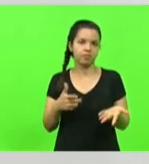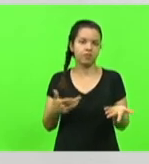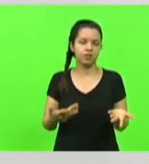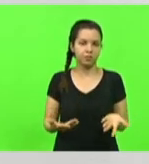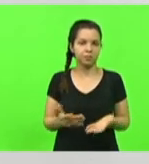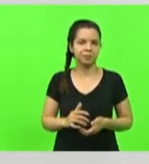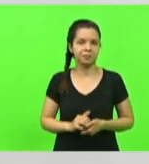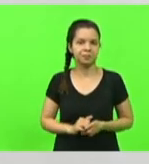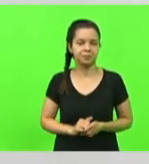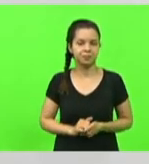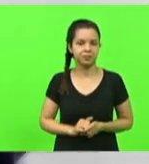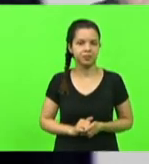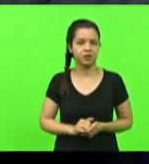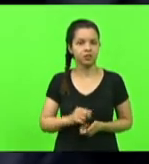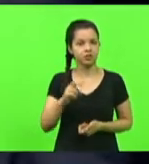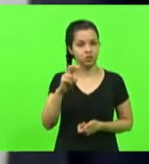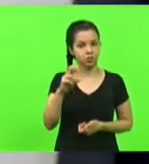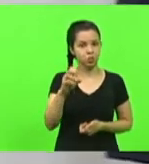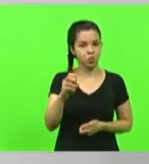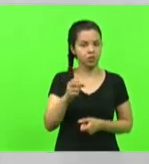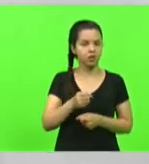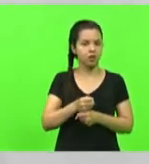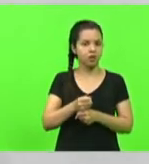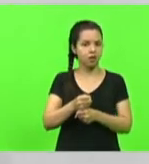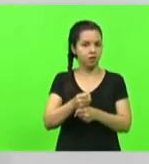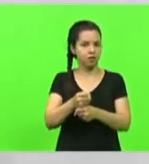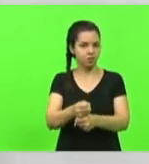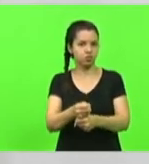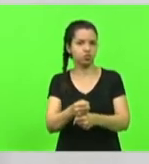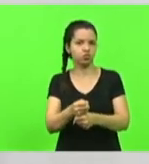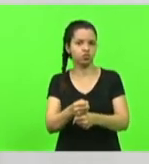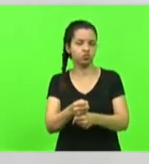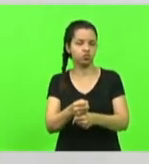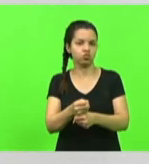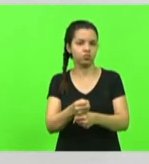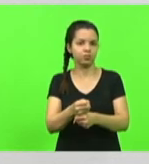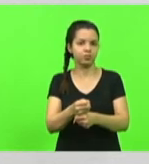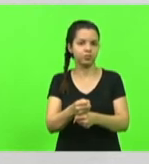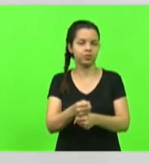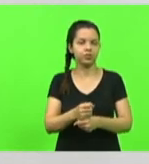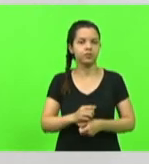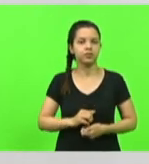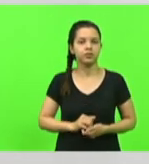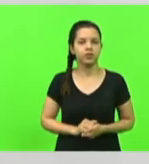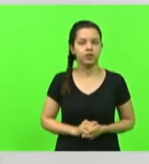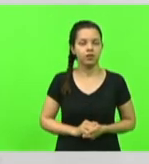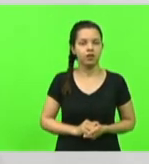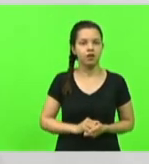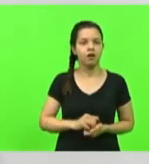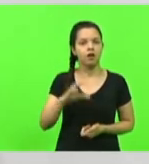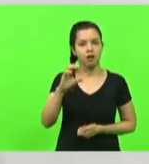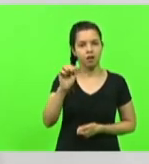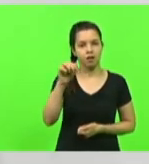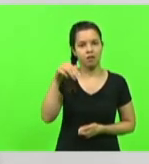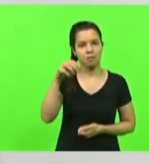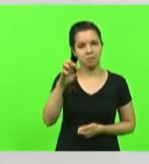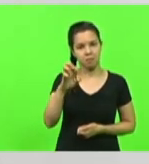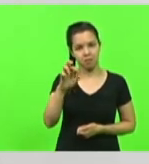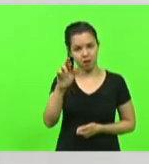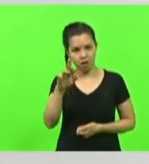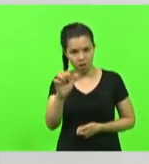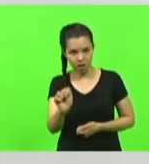os 50 anos da Câmara de Dirigentes Logistas de São Bento do Sul.